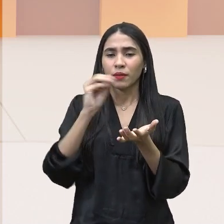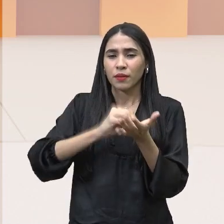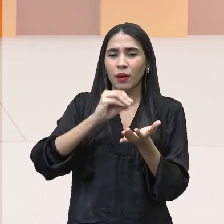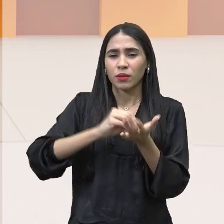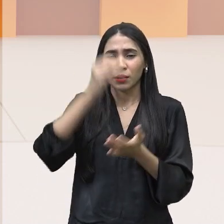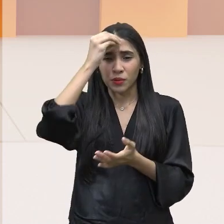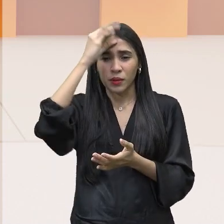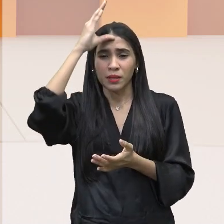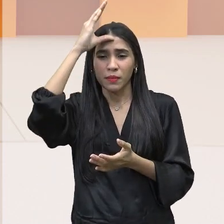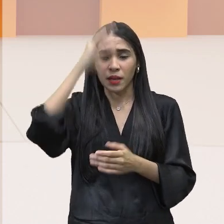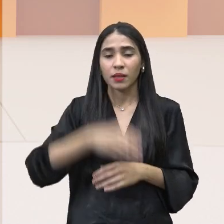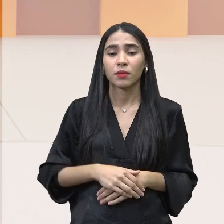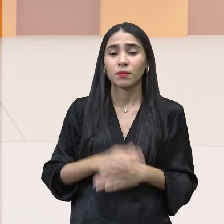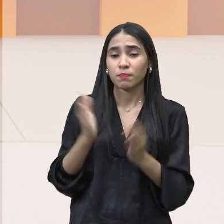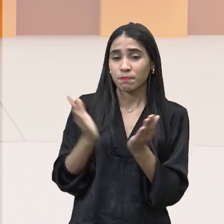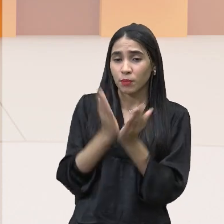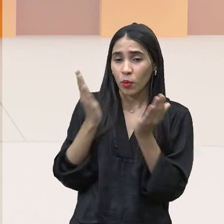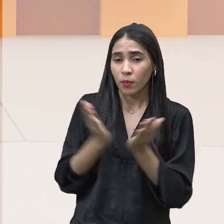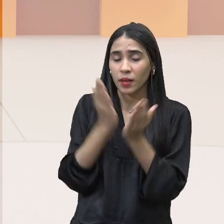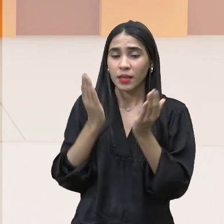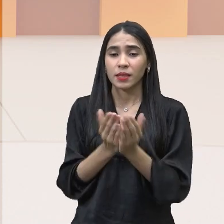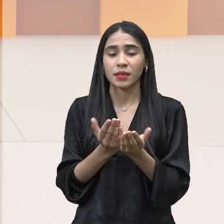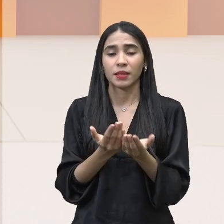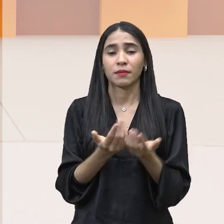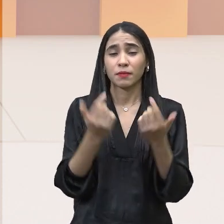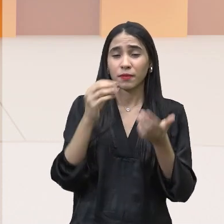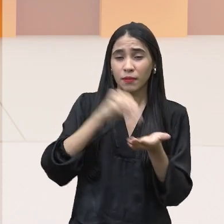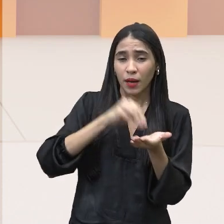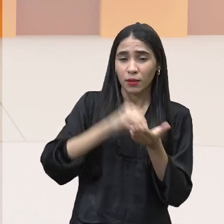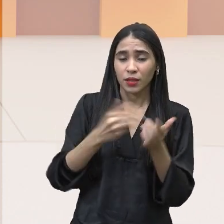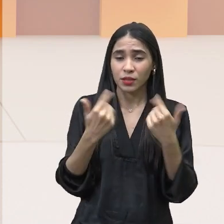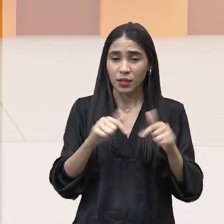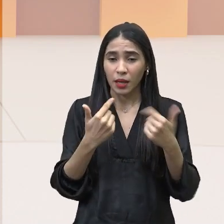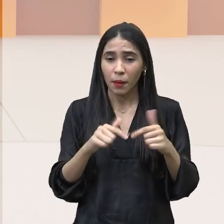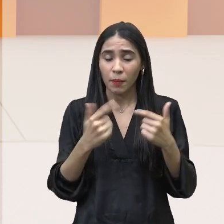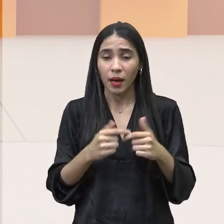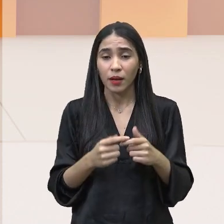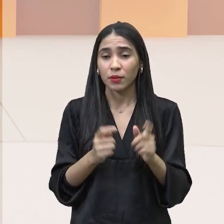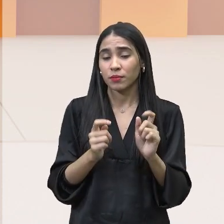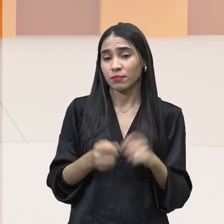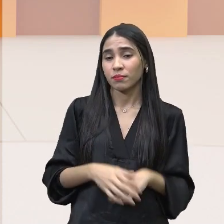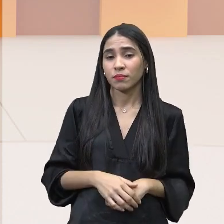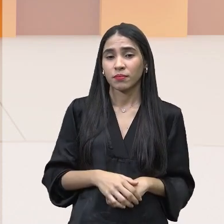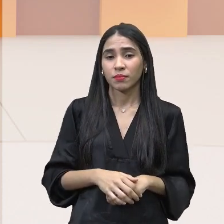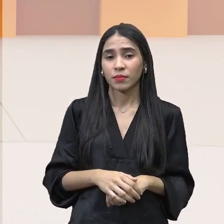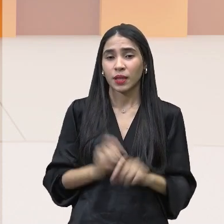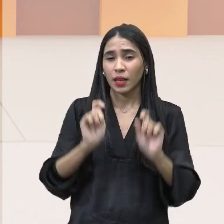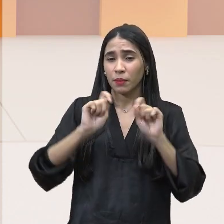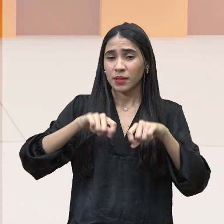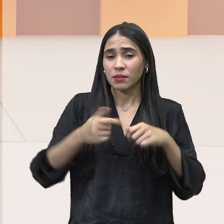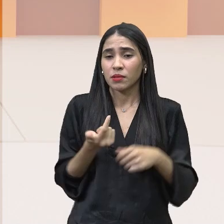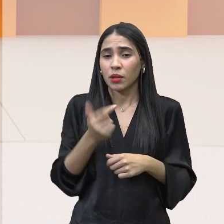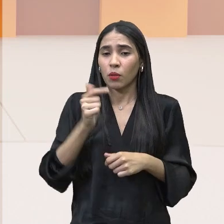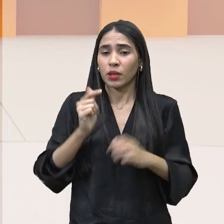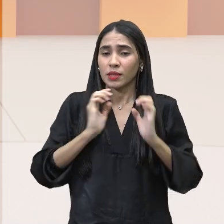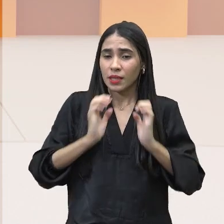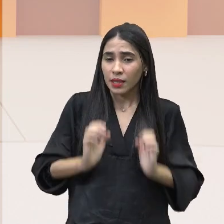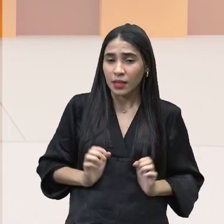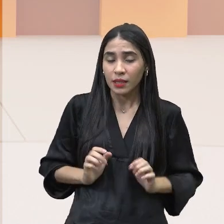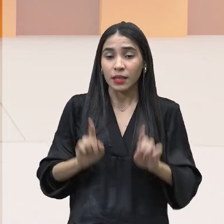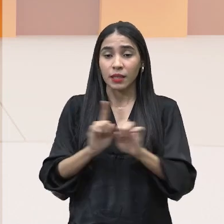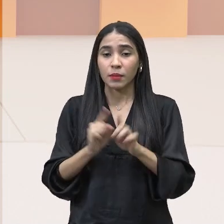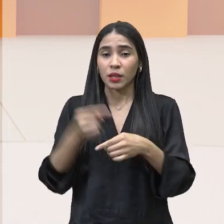A pobreza, o desemprego, incapacidade de exercer a cidadania e